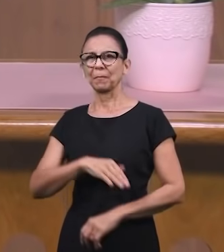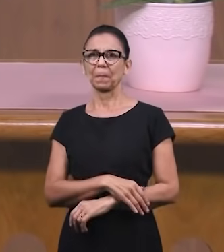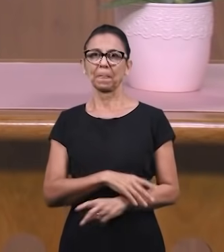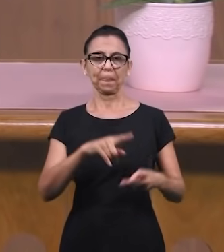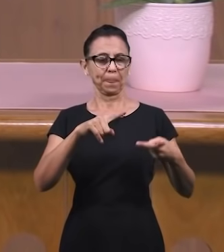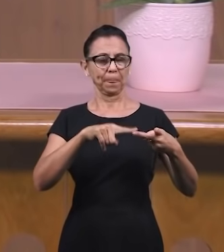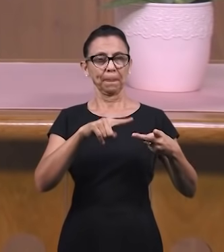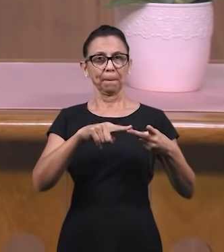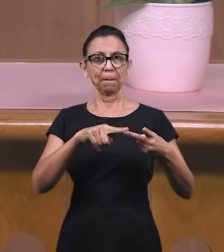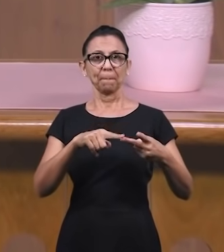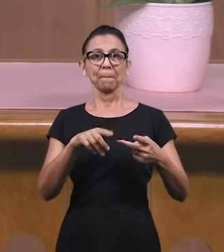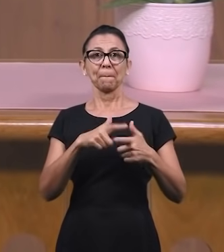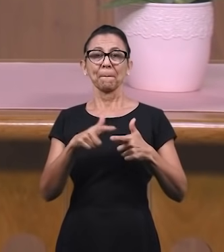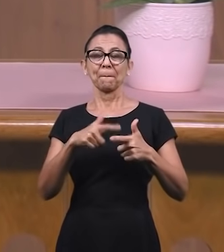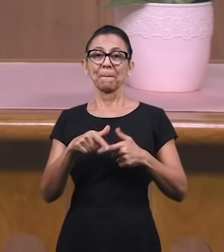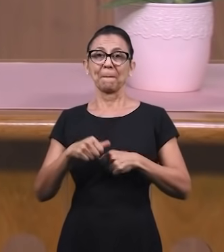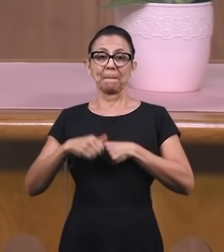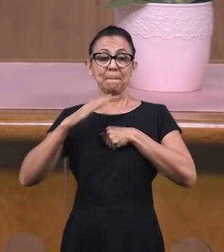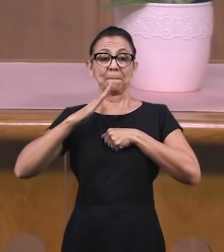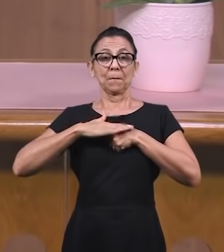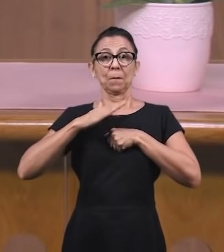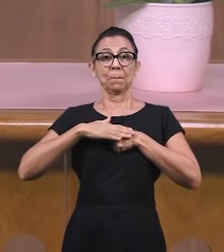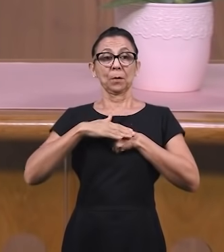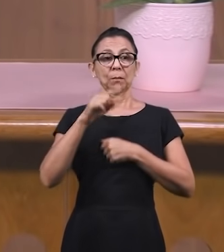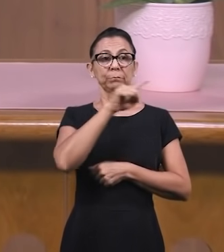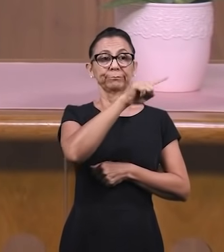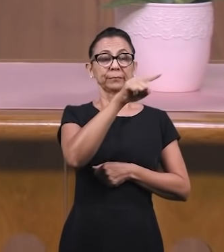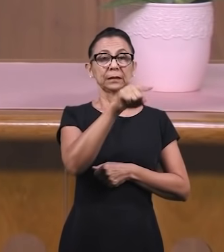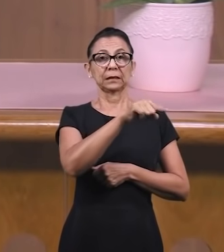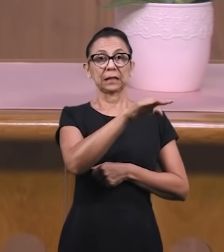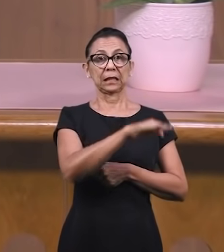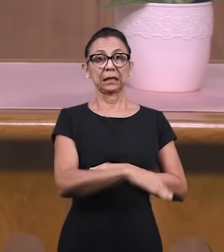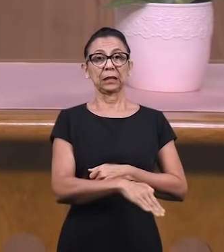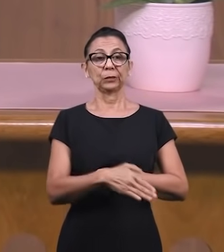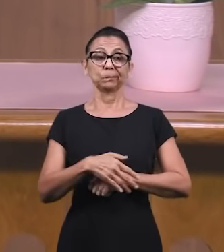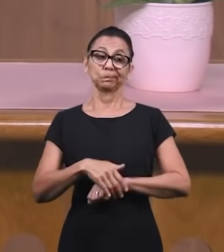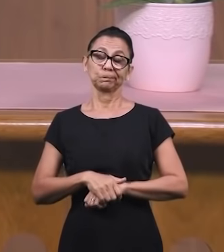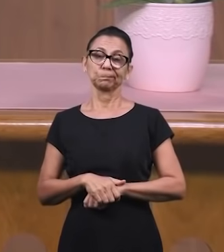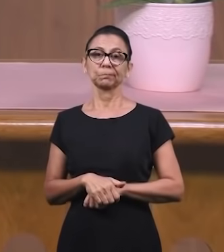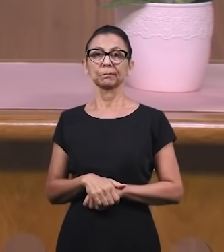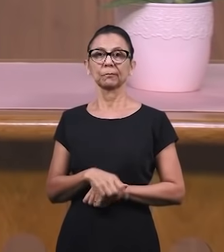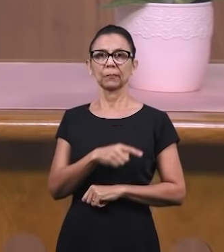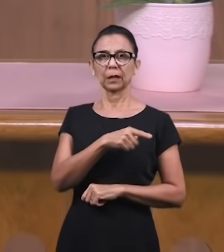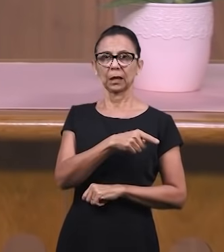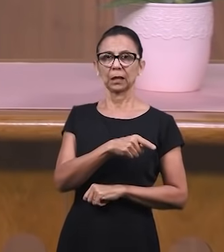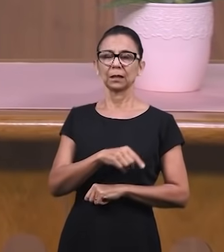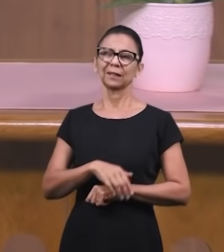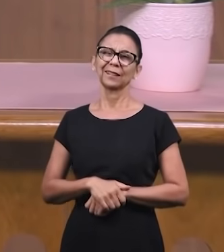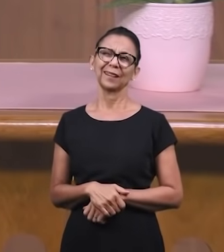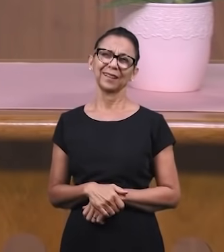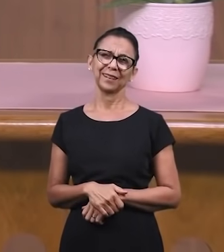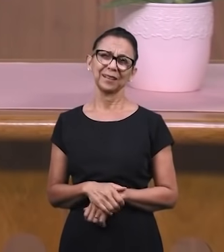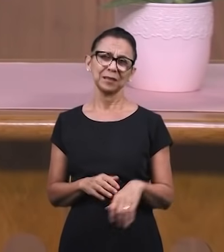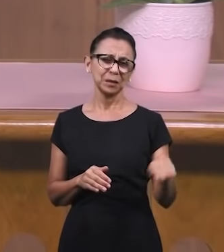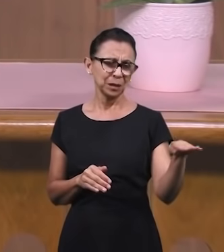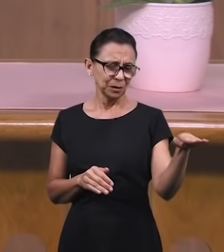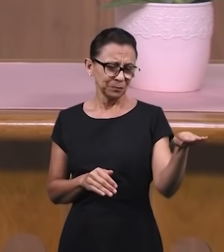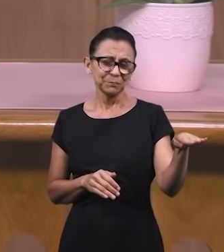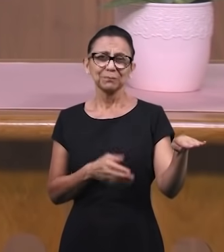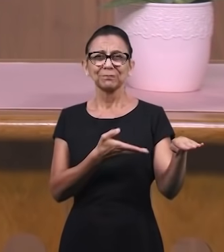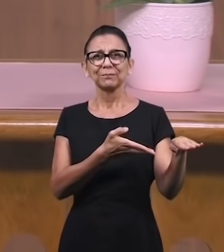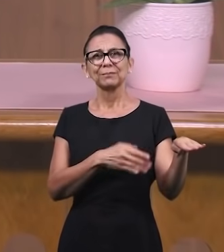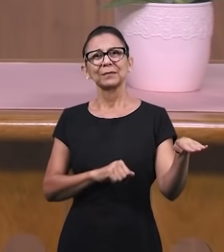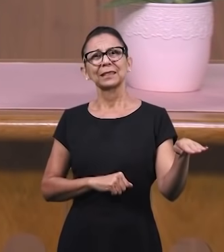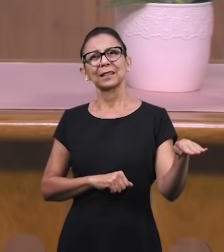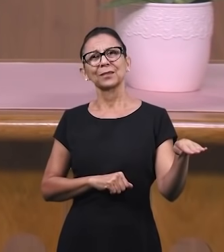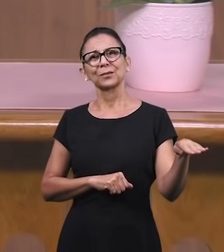Jesus. O segundo problema estava nele mesmo. A Bíblia faz questão de registrar que Zaqueu era um homem de